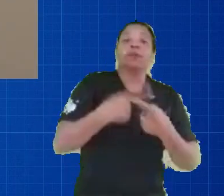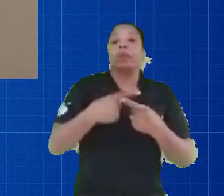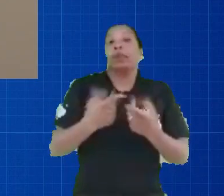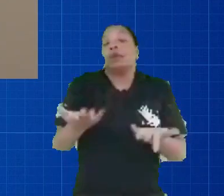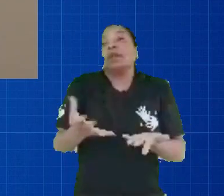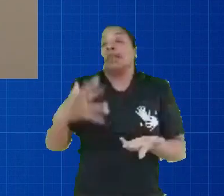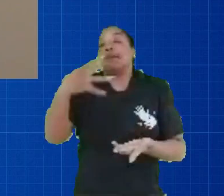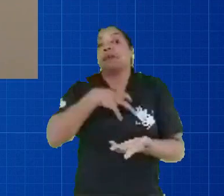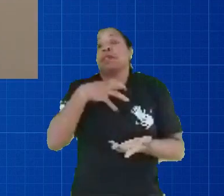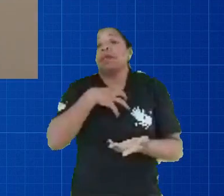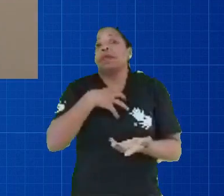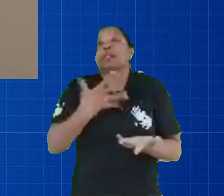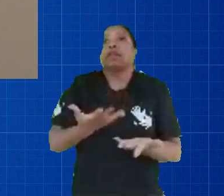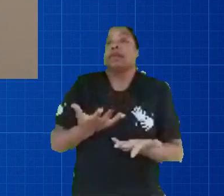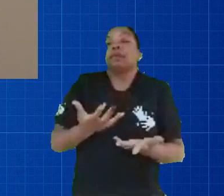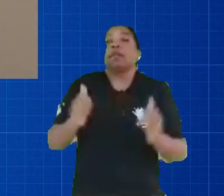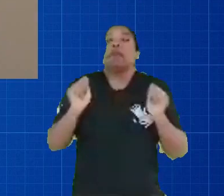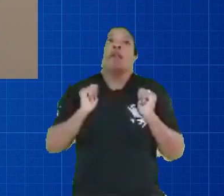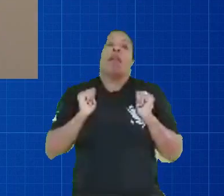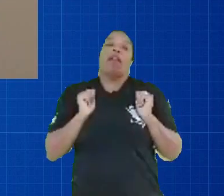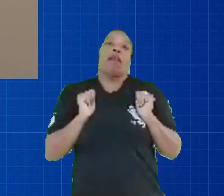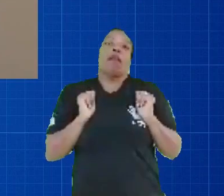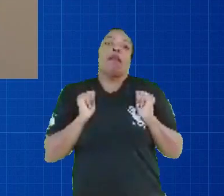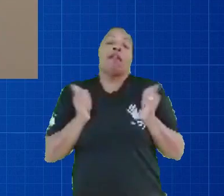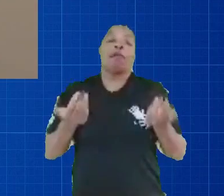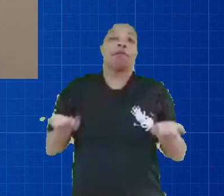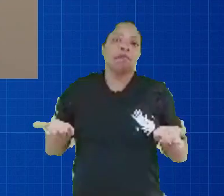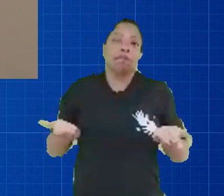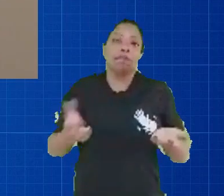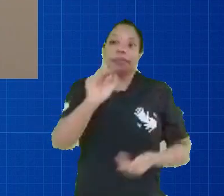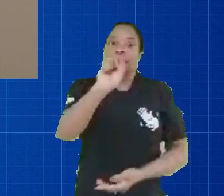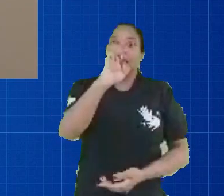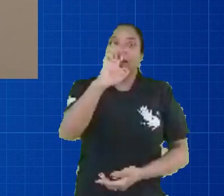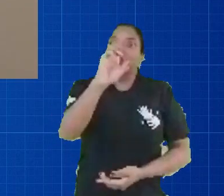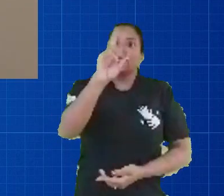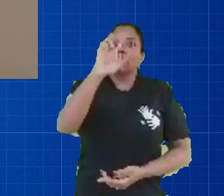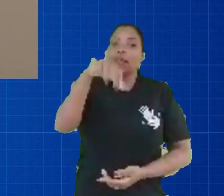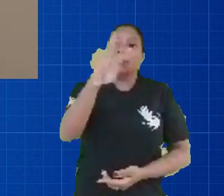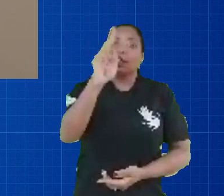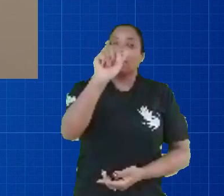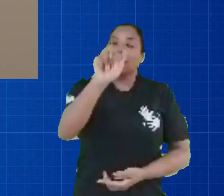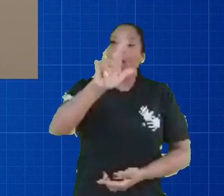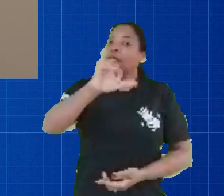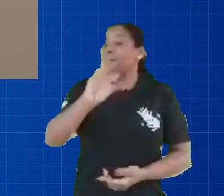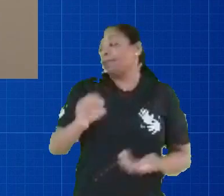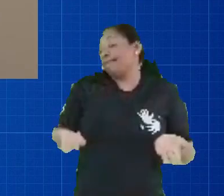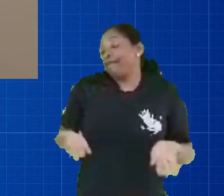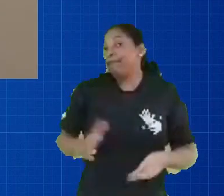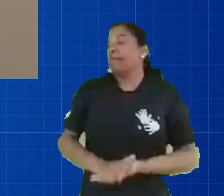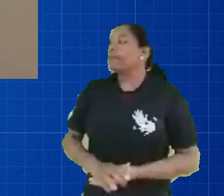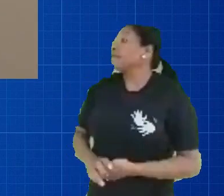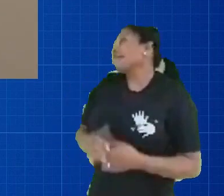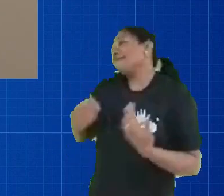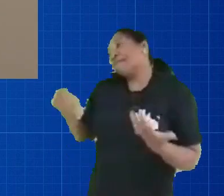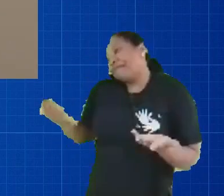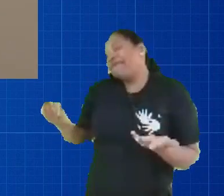Mas então eu quero agradecer, né, professor Cássio, por essa conversa, por esse bate-papo. Hoje a nossa formação, ela está relacionada